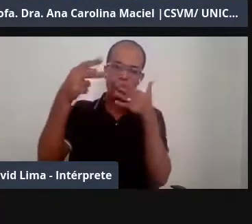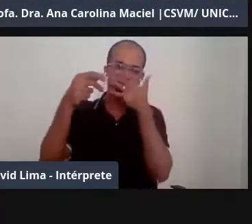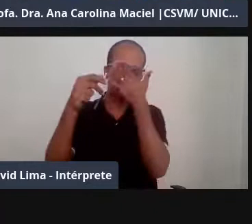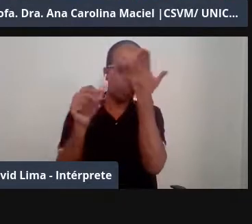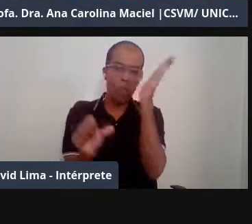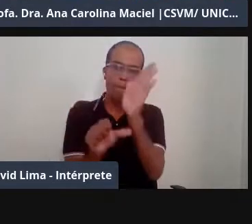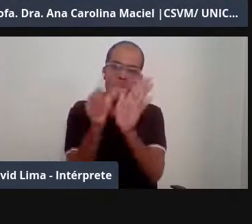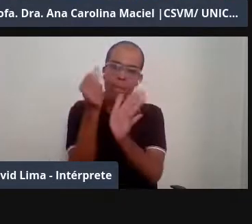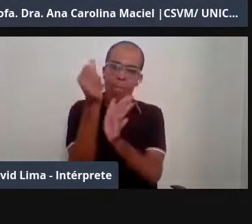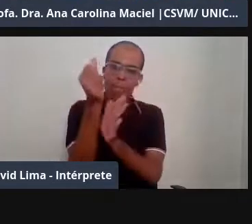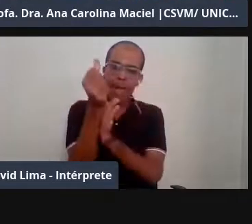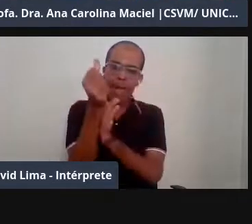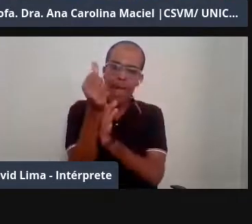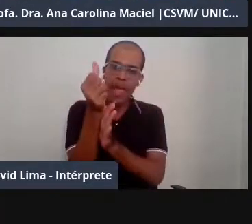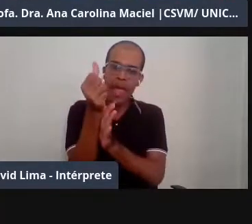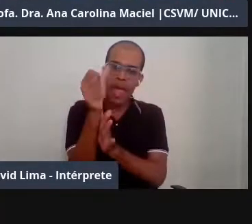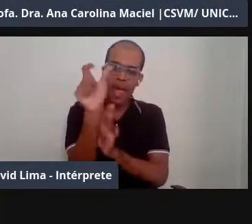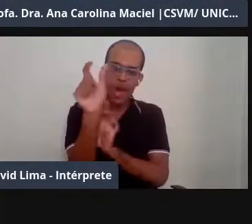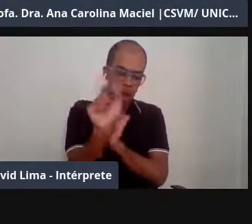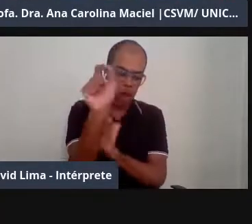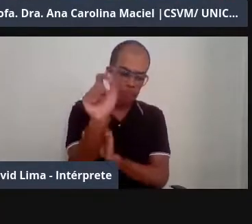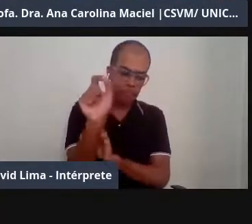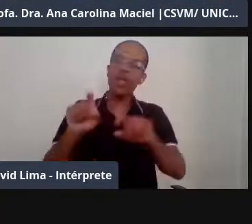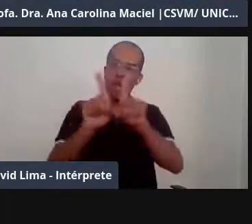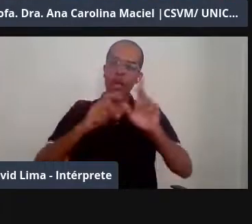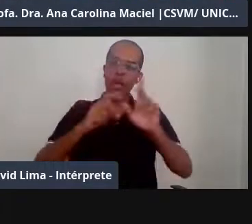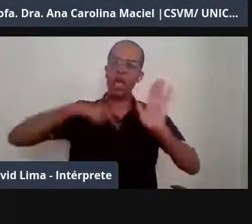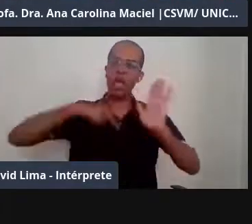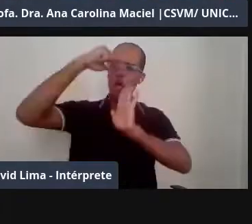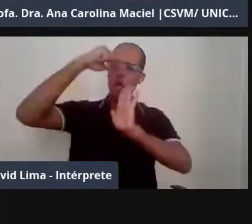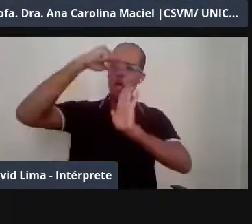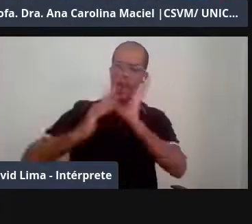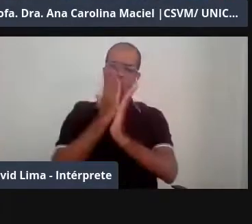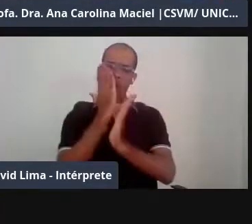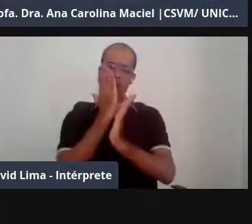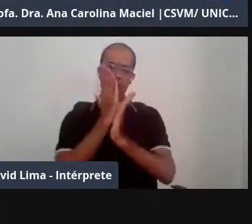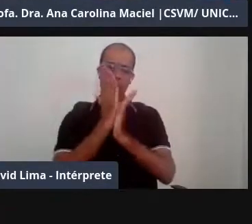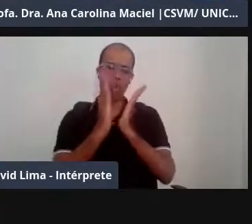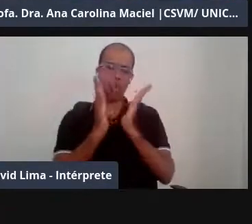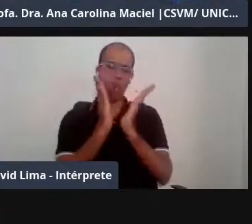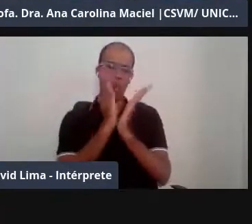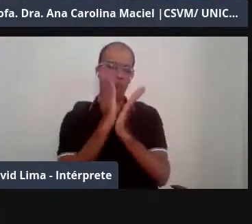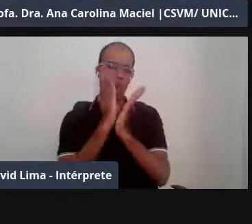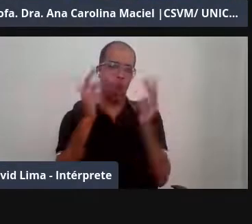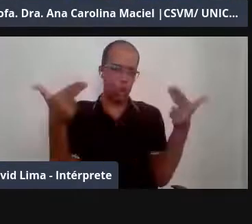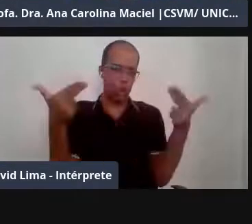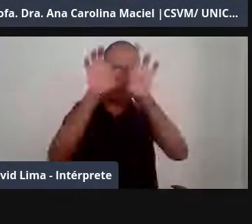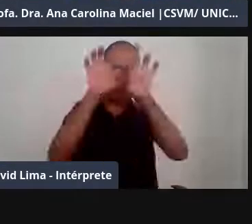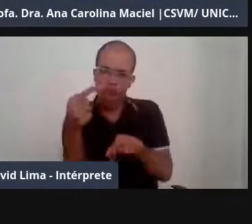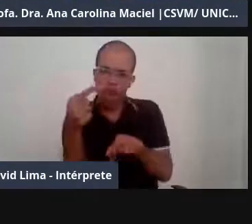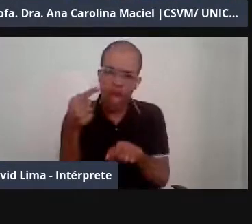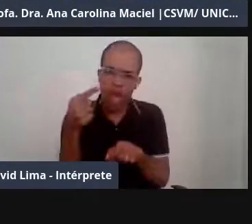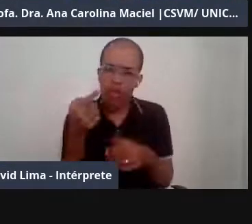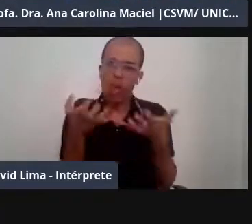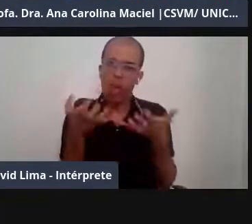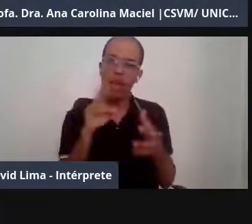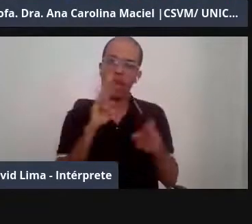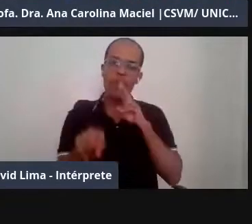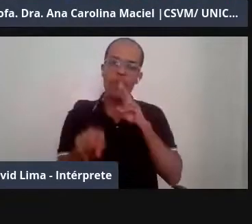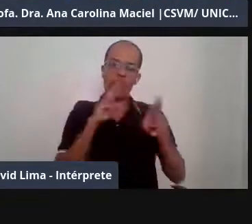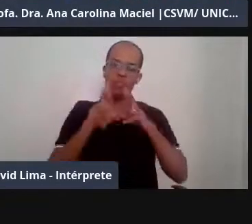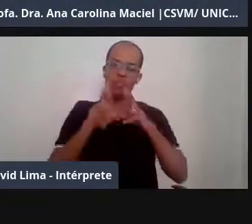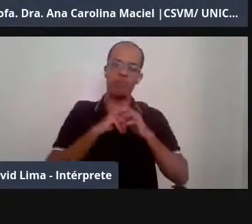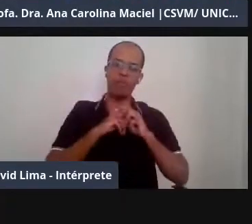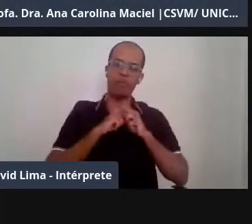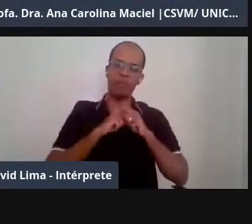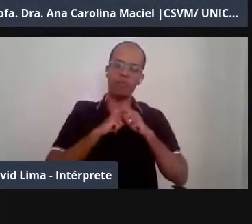voltar, porque eu também fui lendo algumas observações no chat que eu queria responder, aproveitar para responder. É